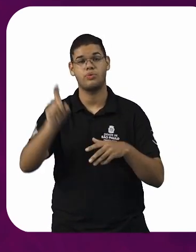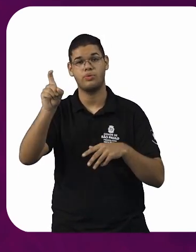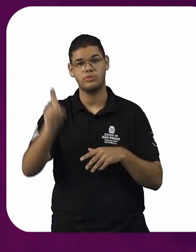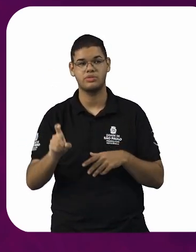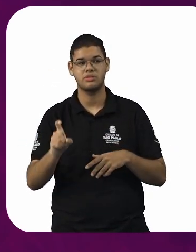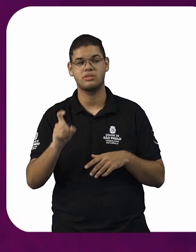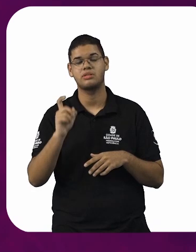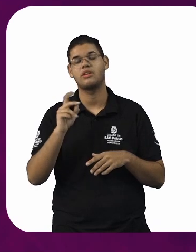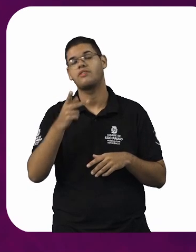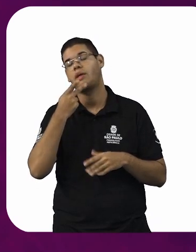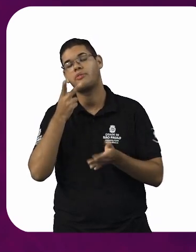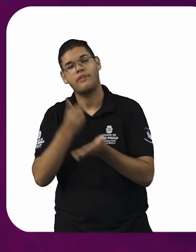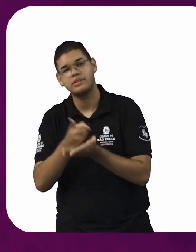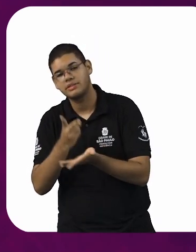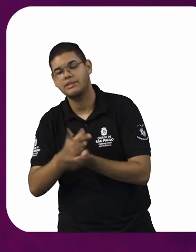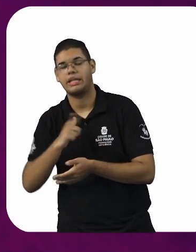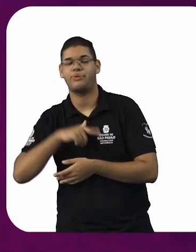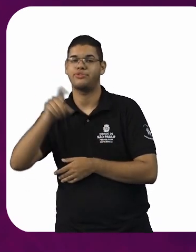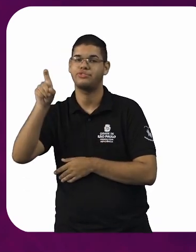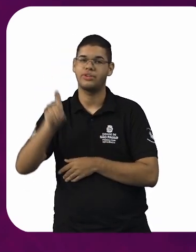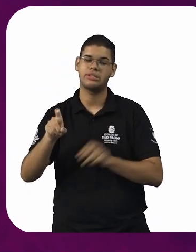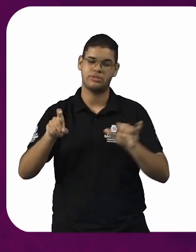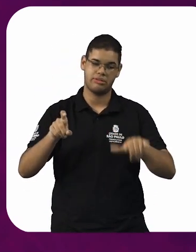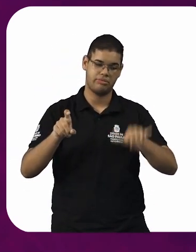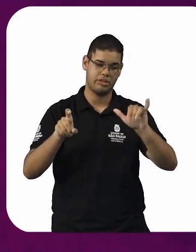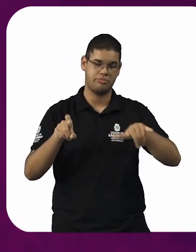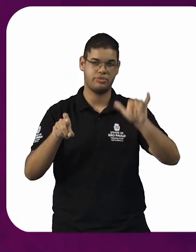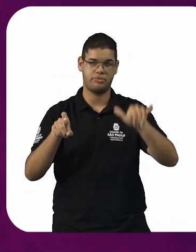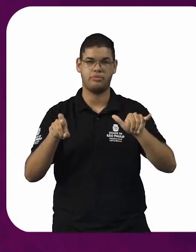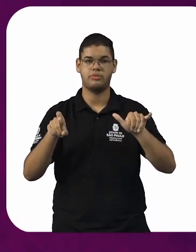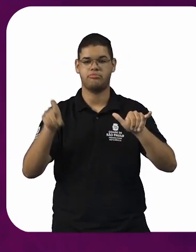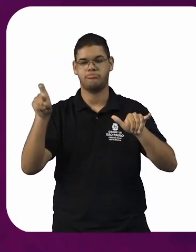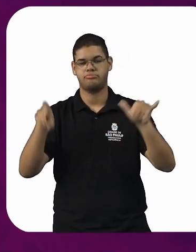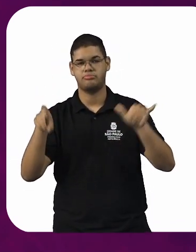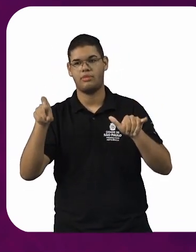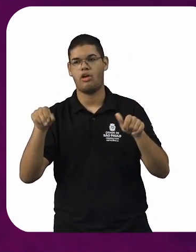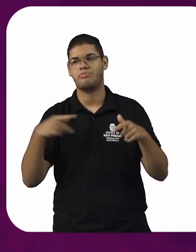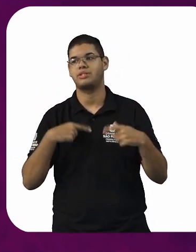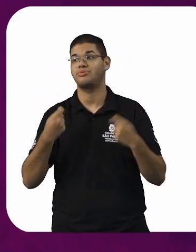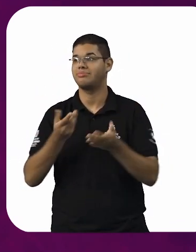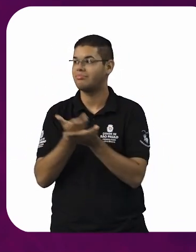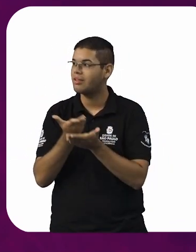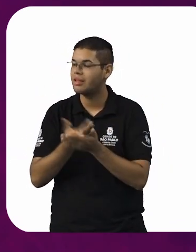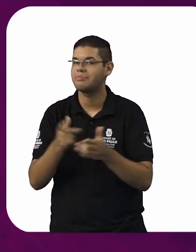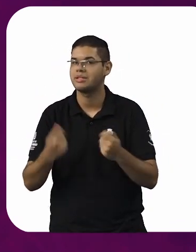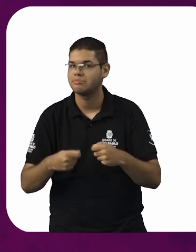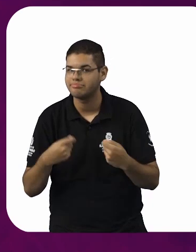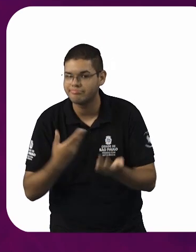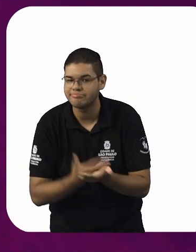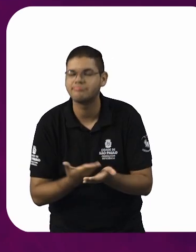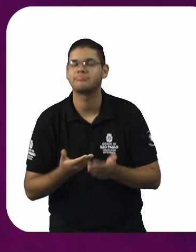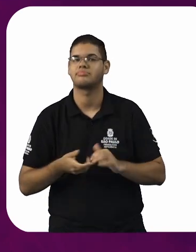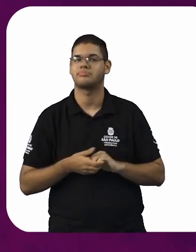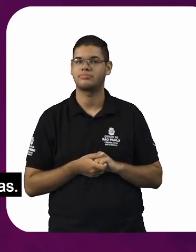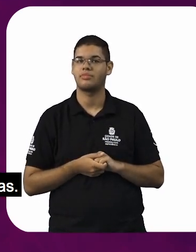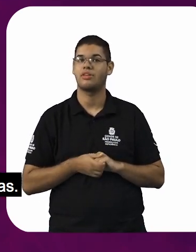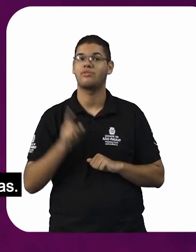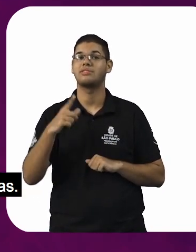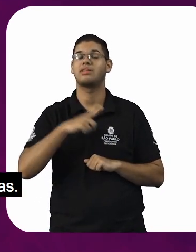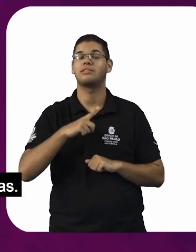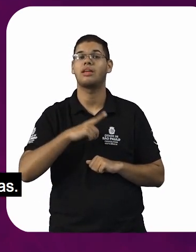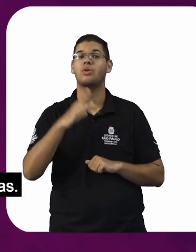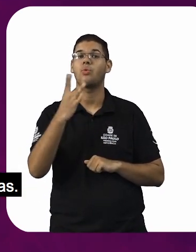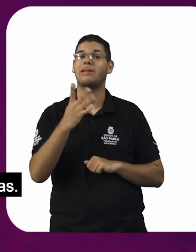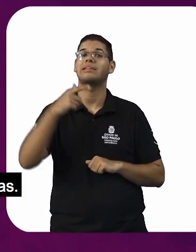existe XX ou XY. Não. Aí a professora Pauliotti manda estudar. Aí ele é grosso, né, Beatriz? Ele não tá, mas enfim, não. Você tem